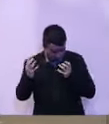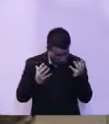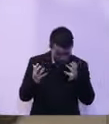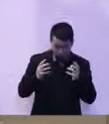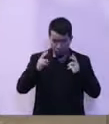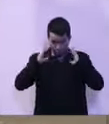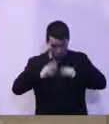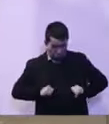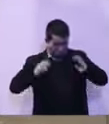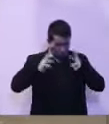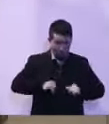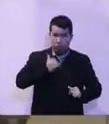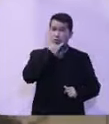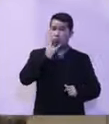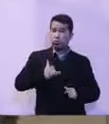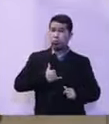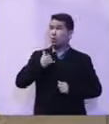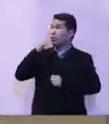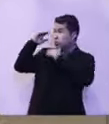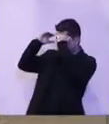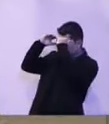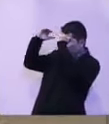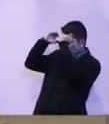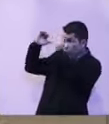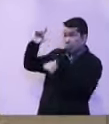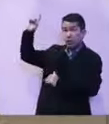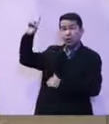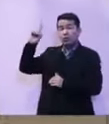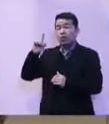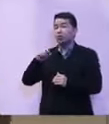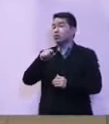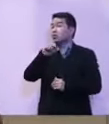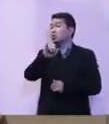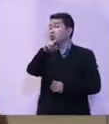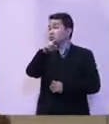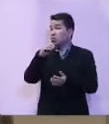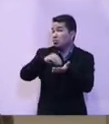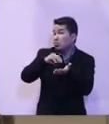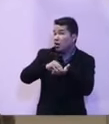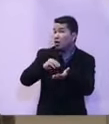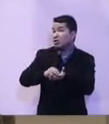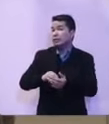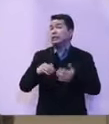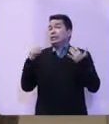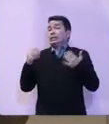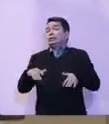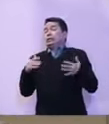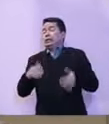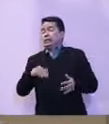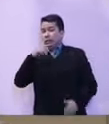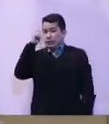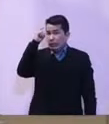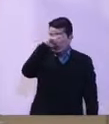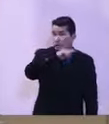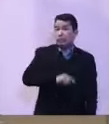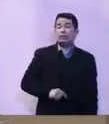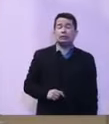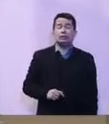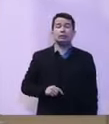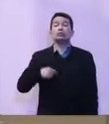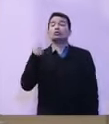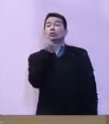uma contabilidade entre atos bons e ruins, porque todos nós somos pecadores. É quando pela